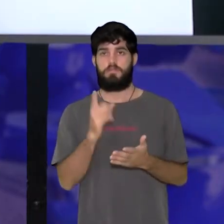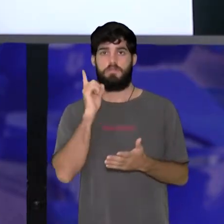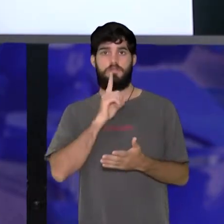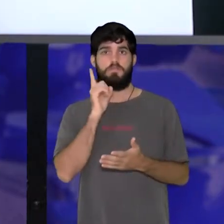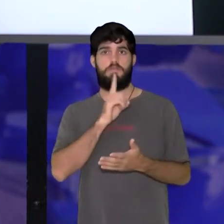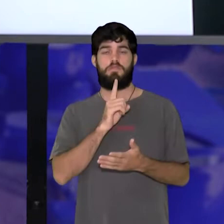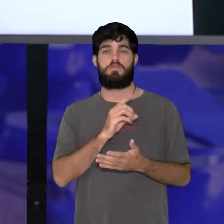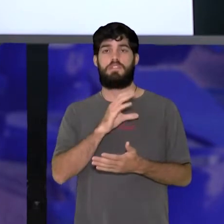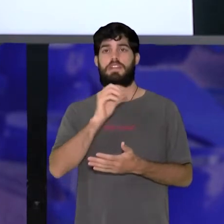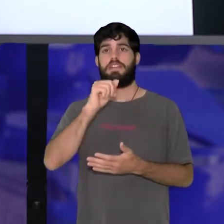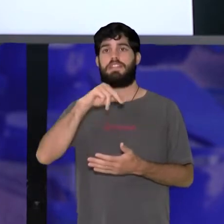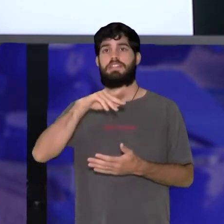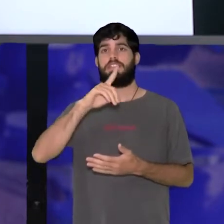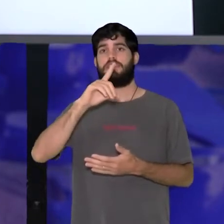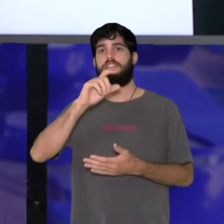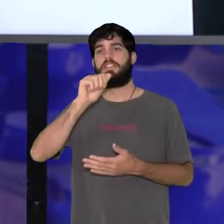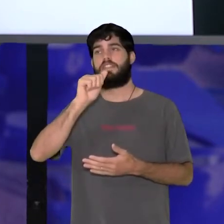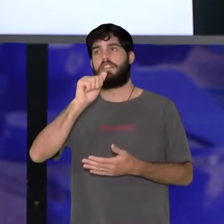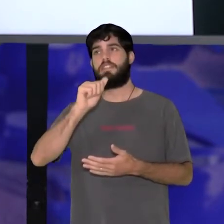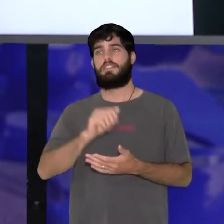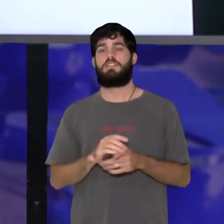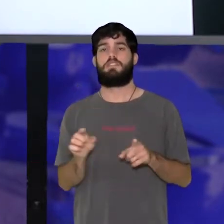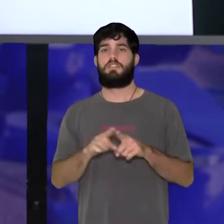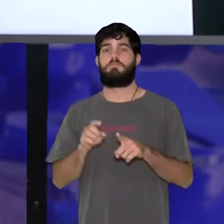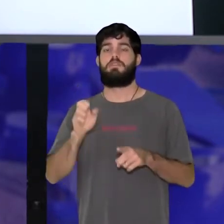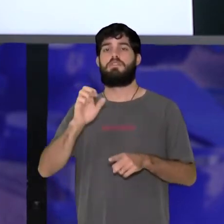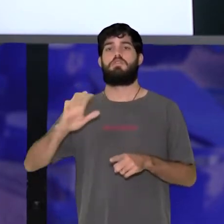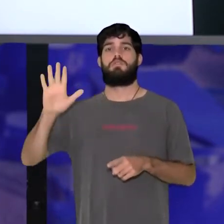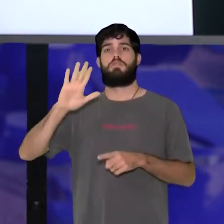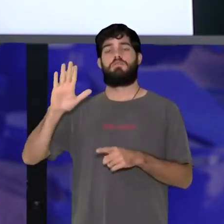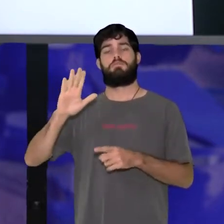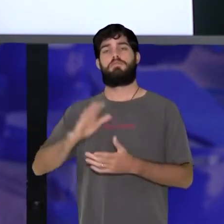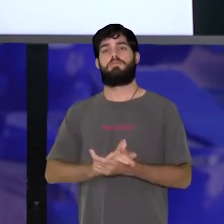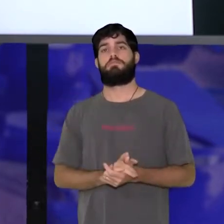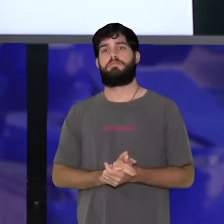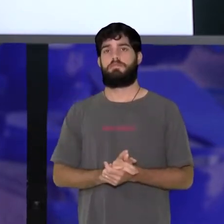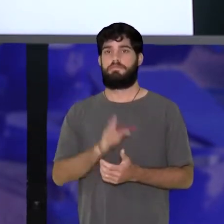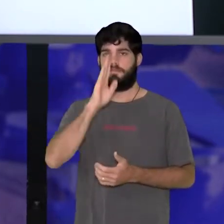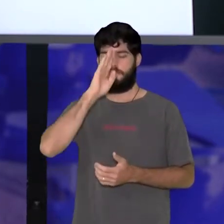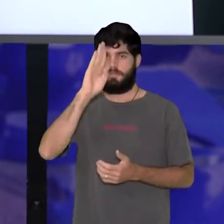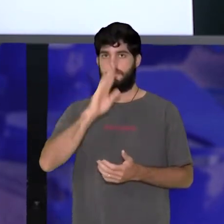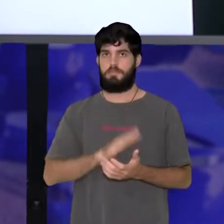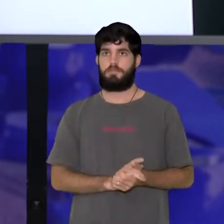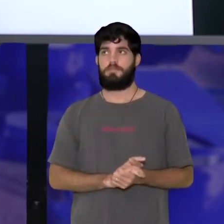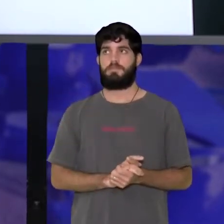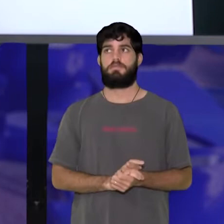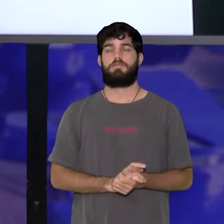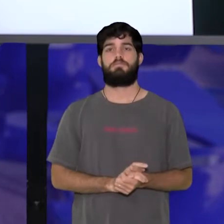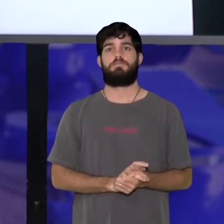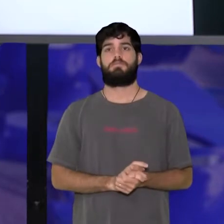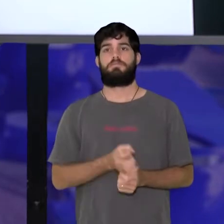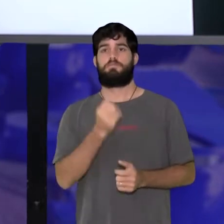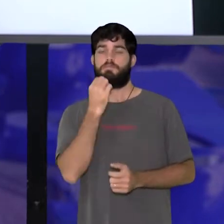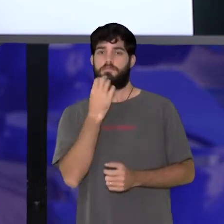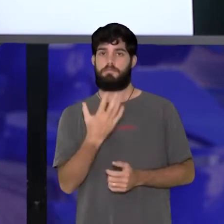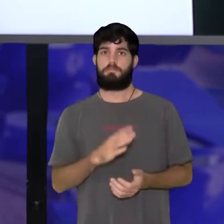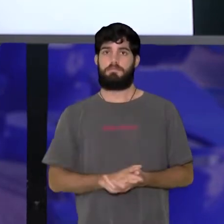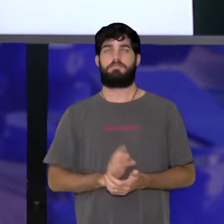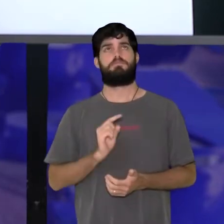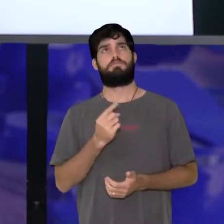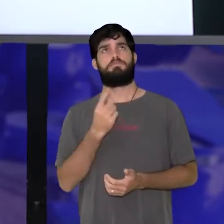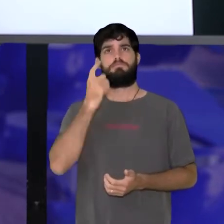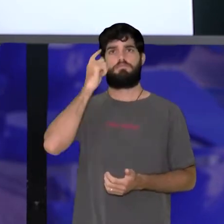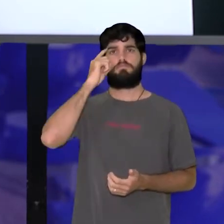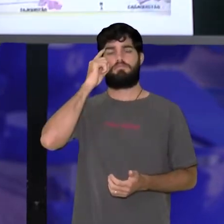Unidos, Canadá e a Europa Ocidental principalmente. Bom, vamos pensar um pouquinho